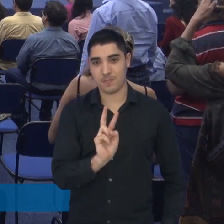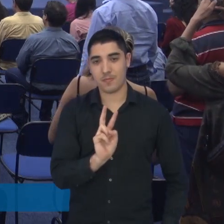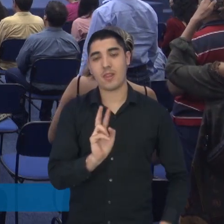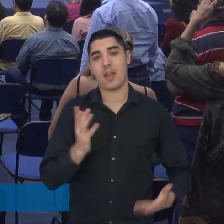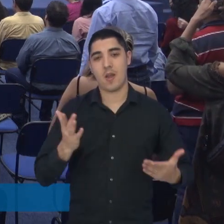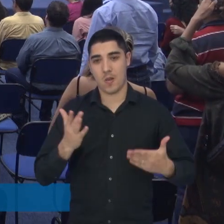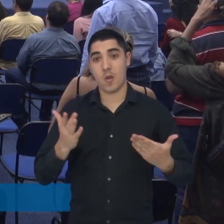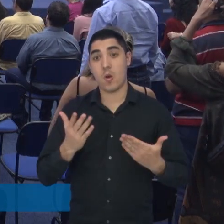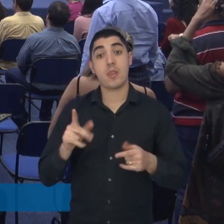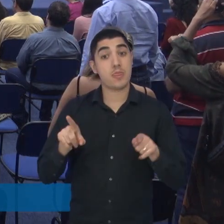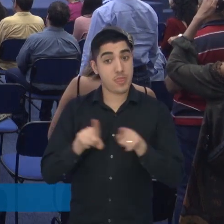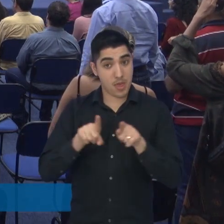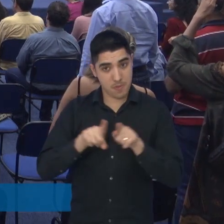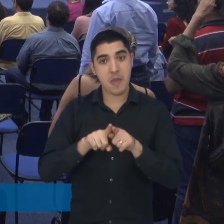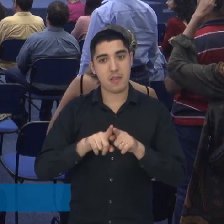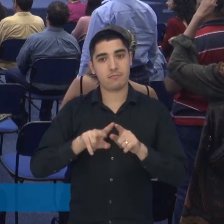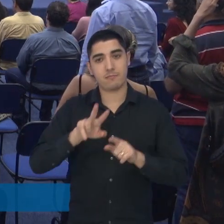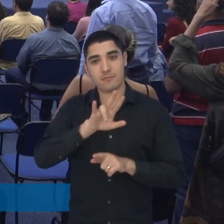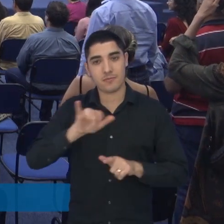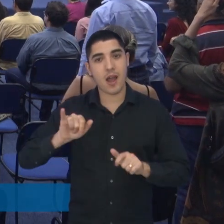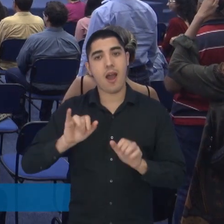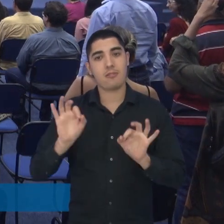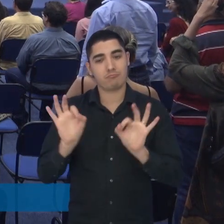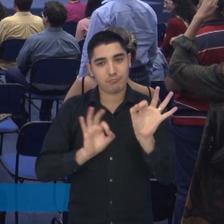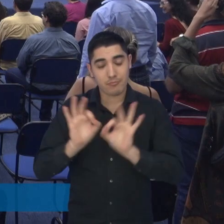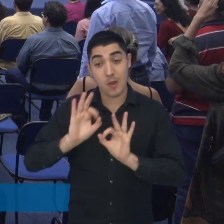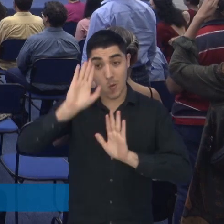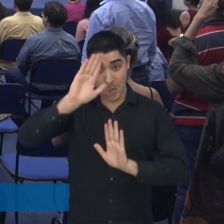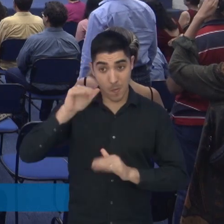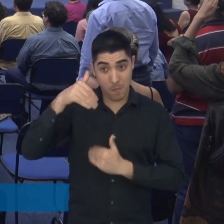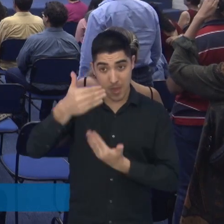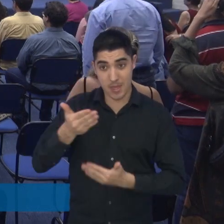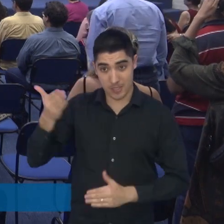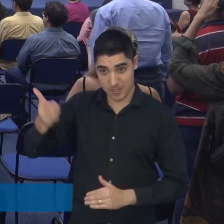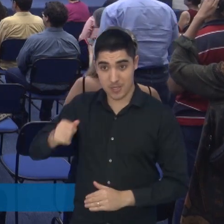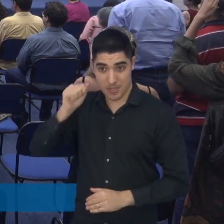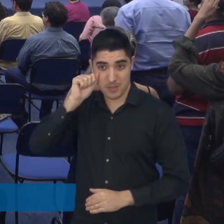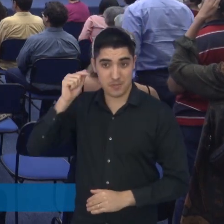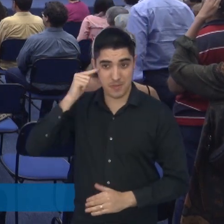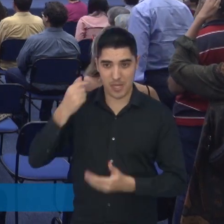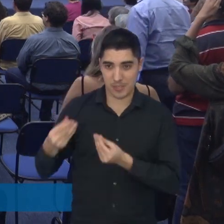agora também serão homenageados pela vereadora Amélia.